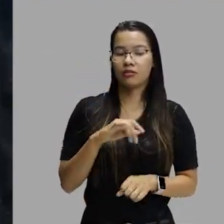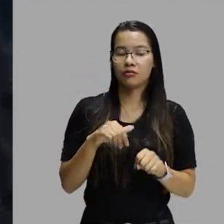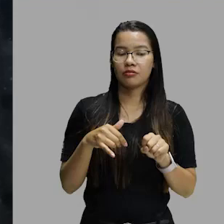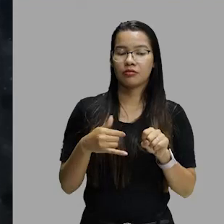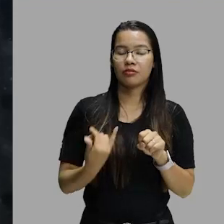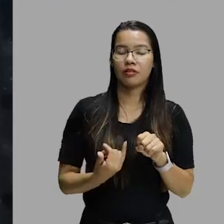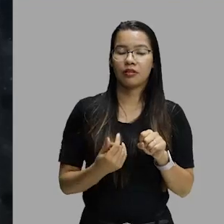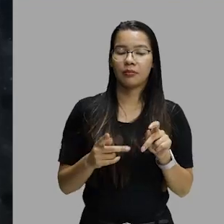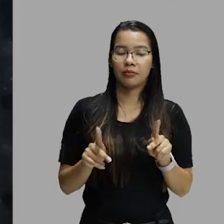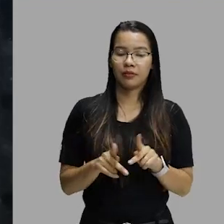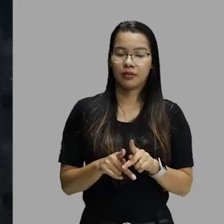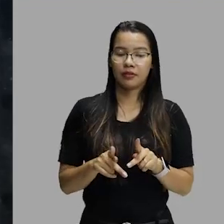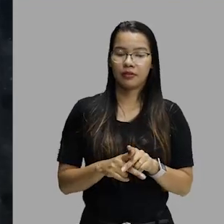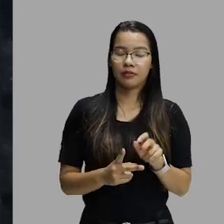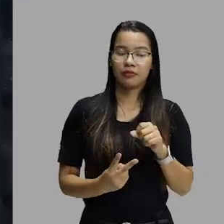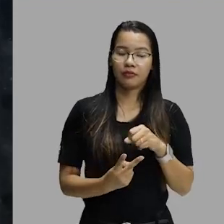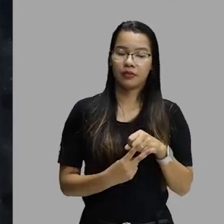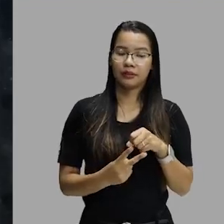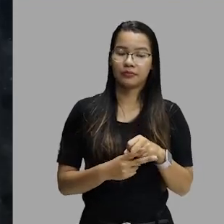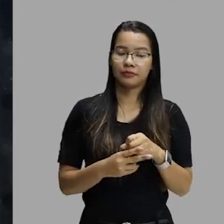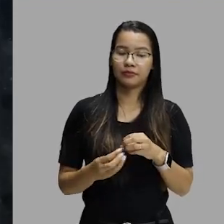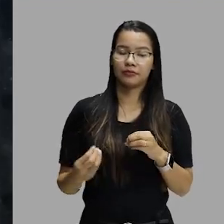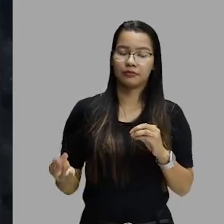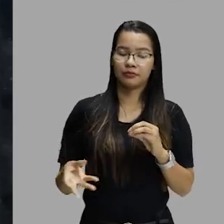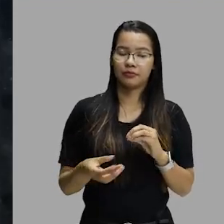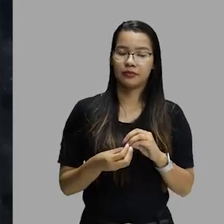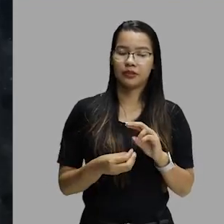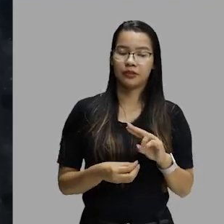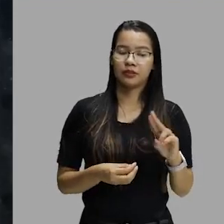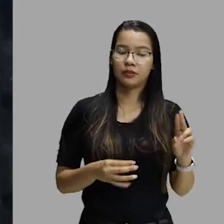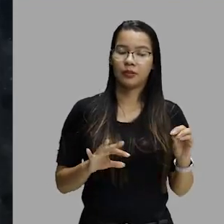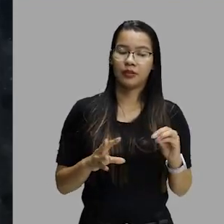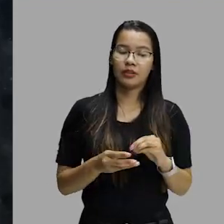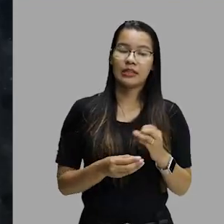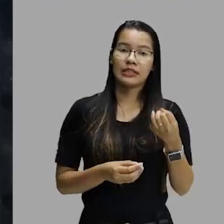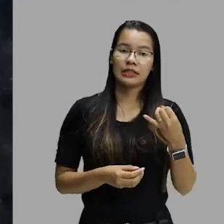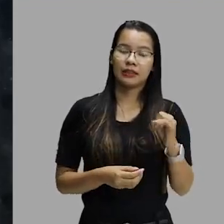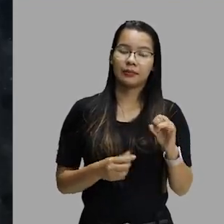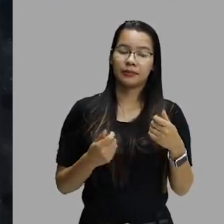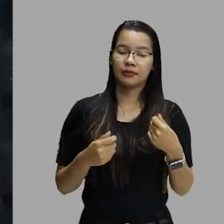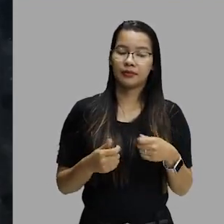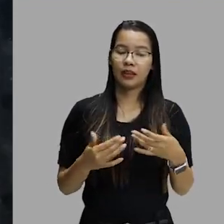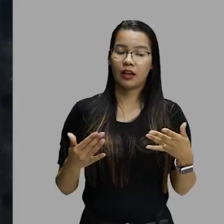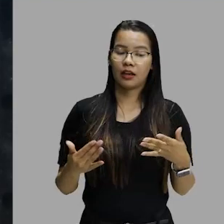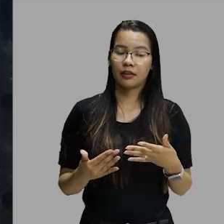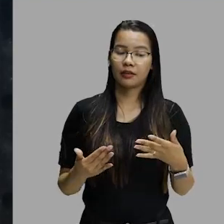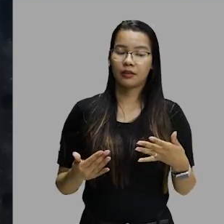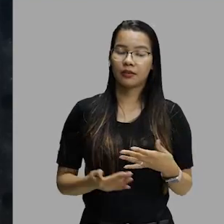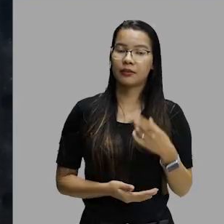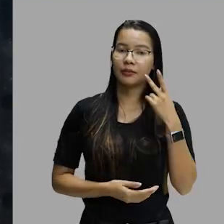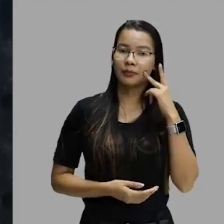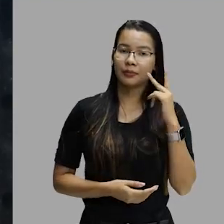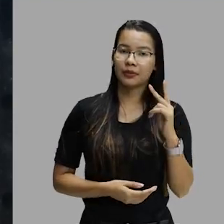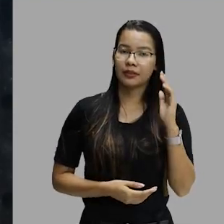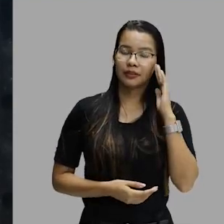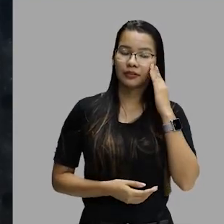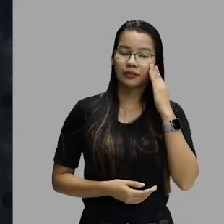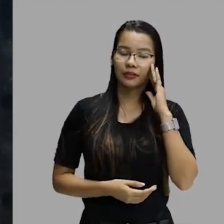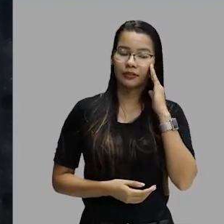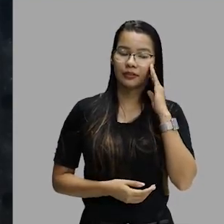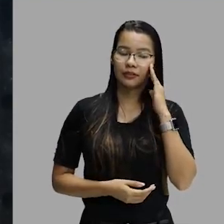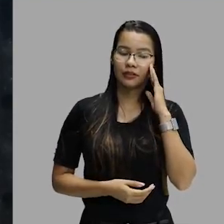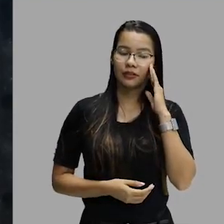predicado, verbo, complemento, nome, complemento, se houver necessidade. Agora, para